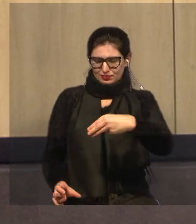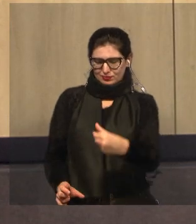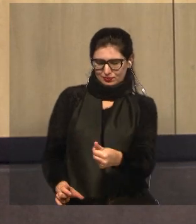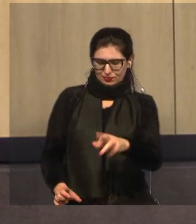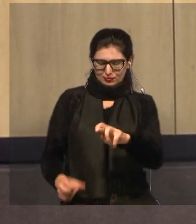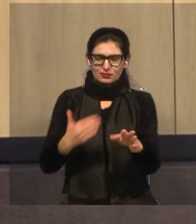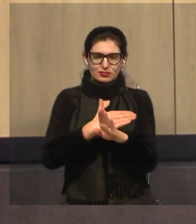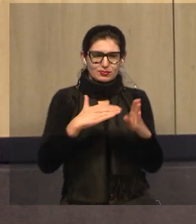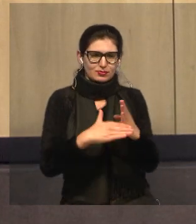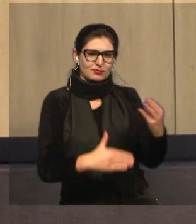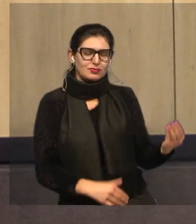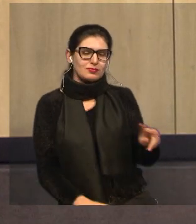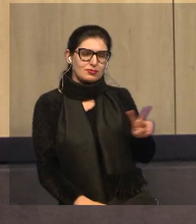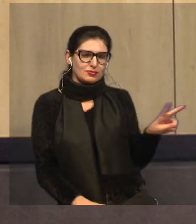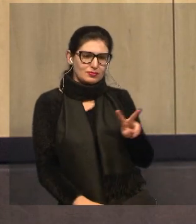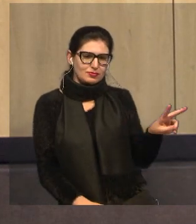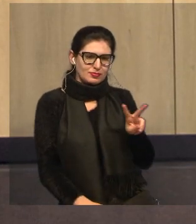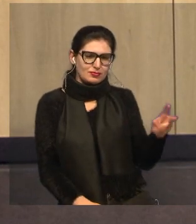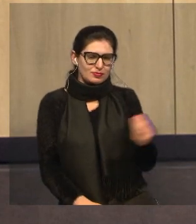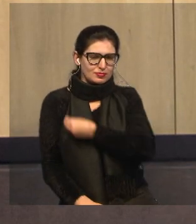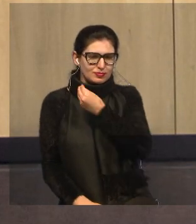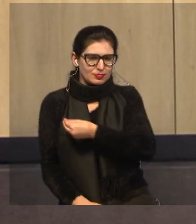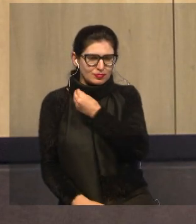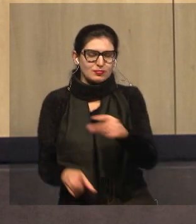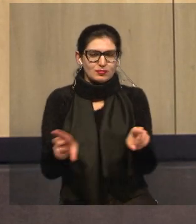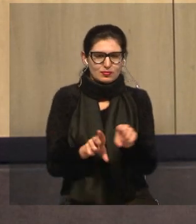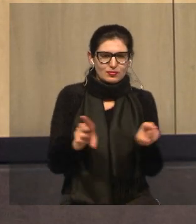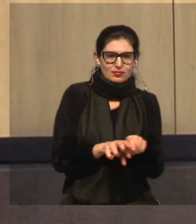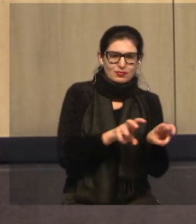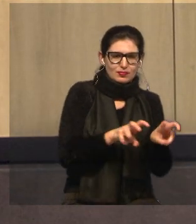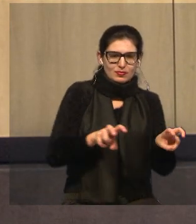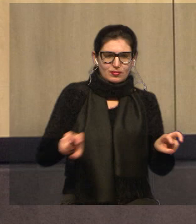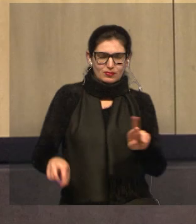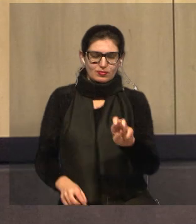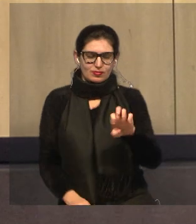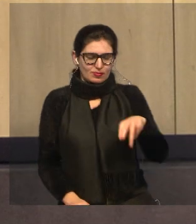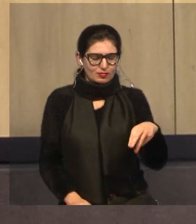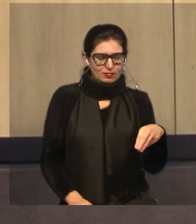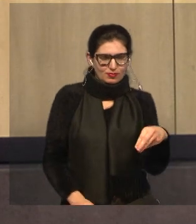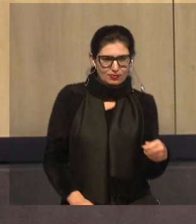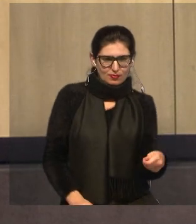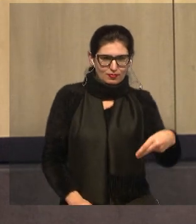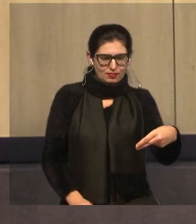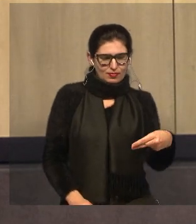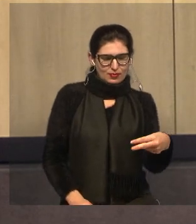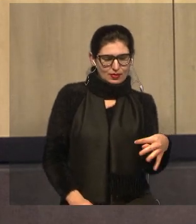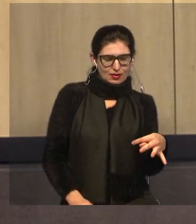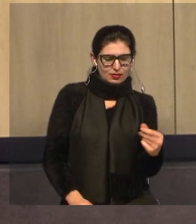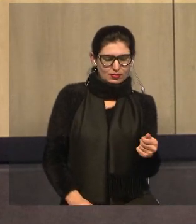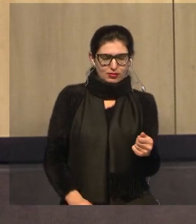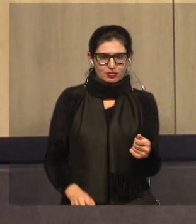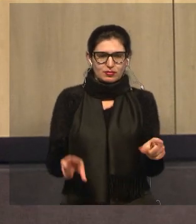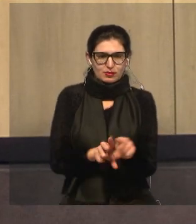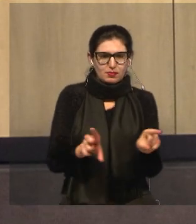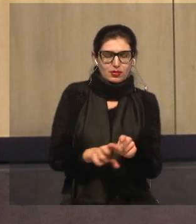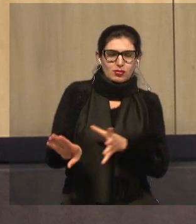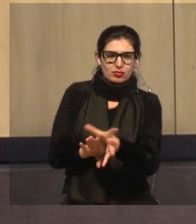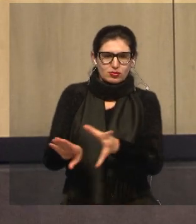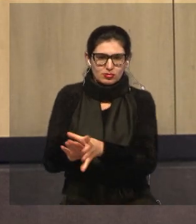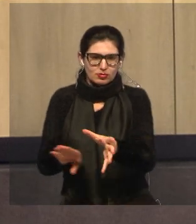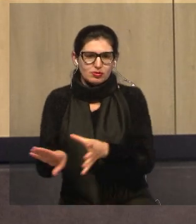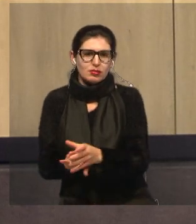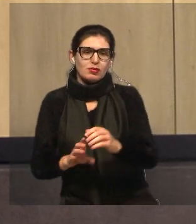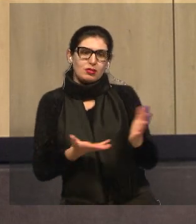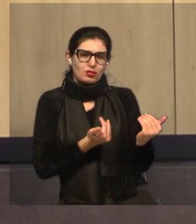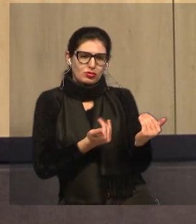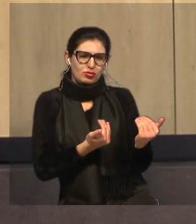todos os nossos vereadores presentes, cumprimento toda a nossa mesa, a doutora Renata, a todos os que estão aqui, ao Conselho Tutelar, ao Conselho